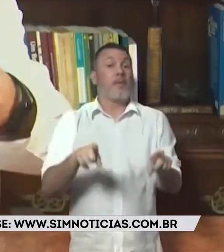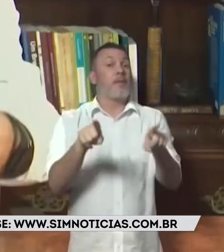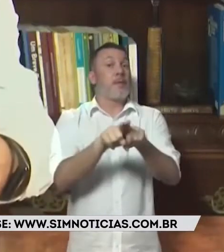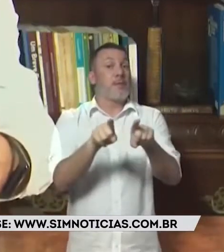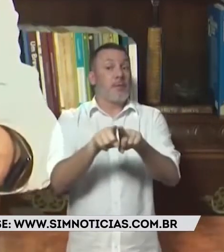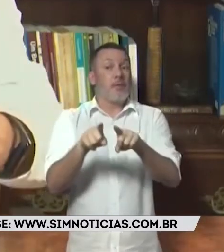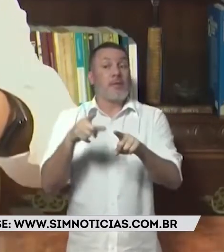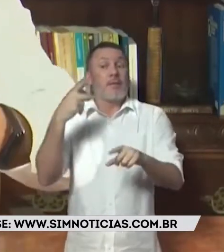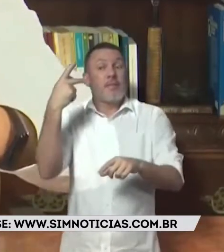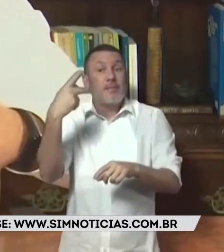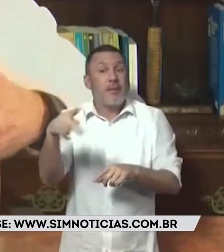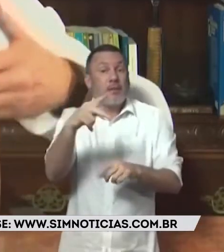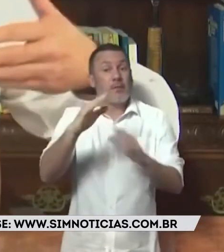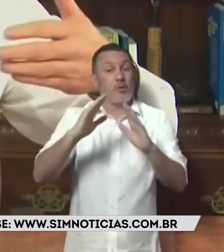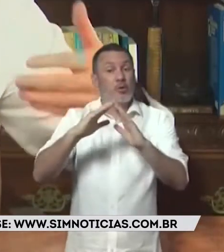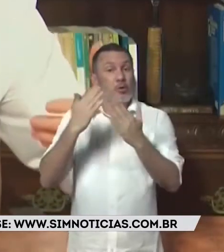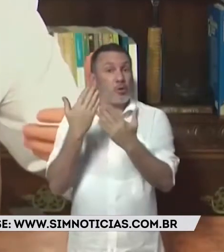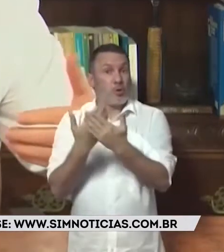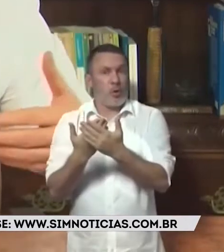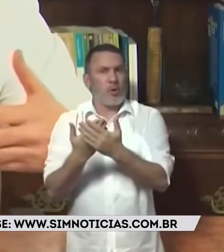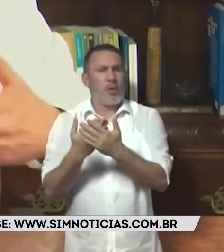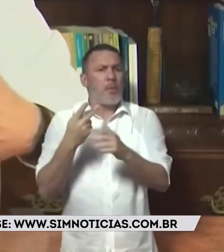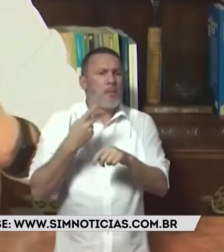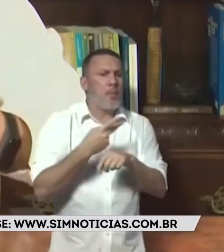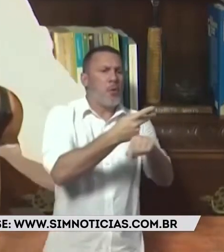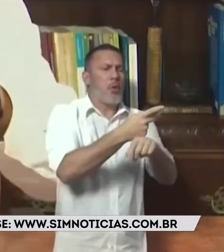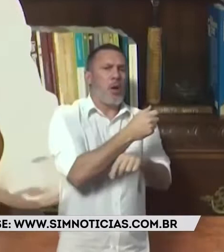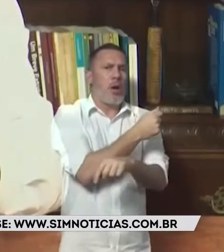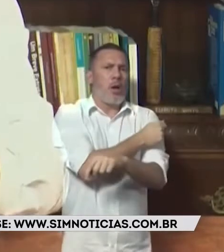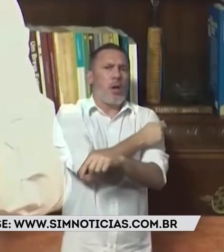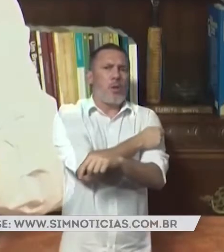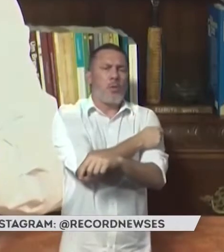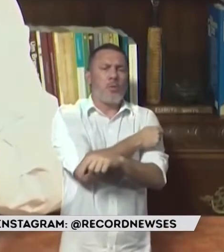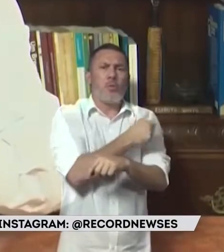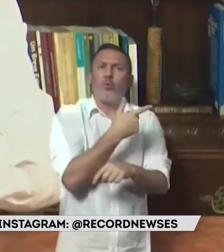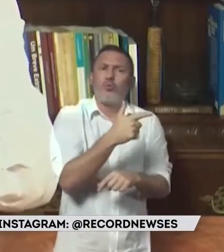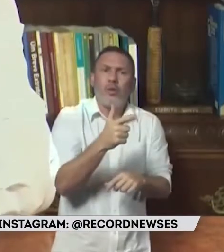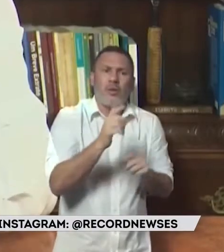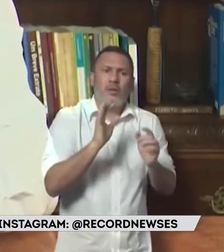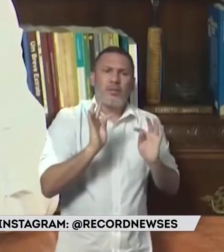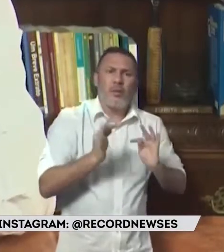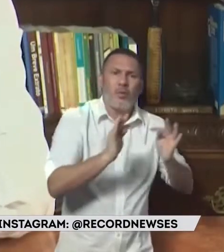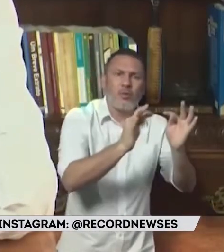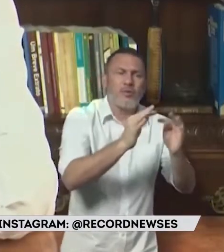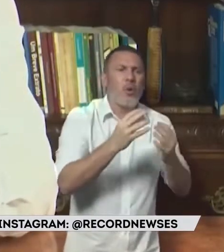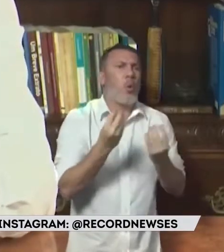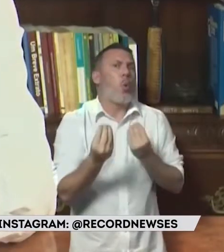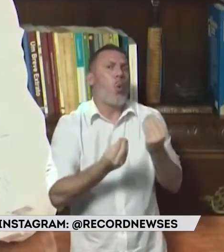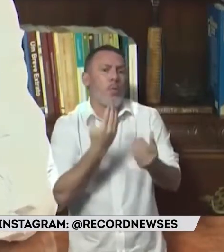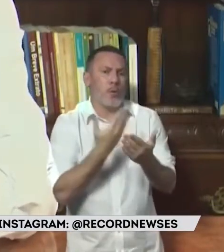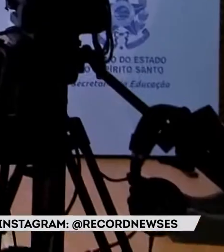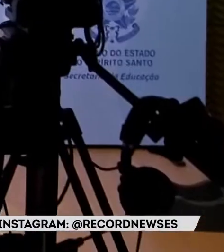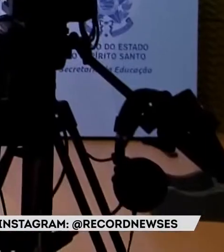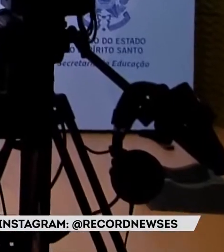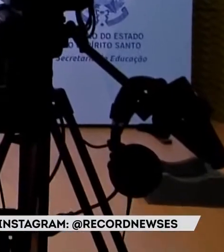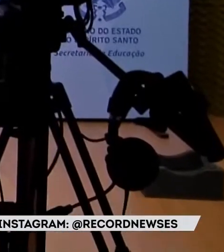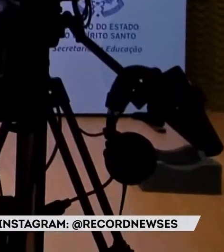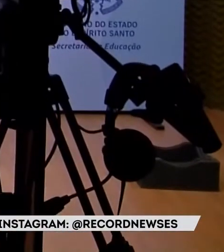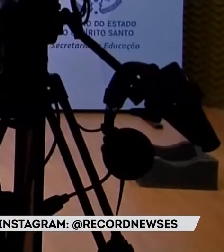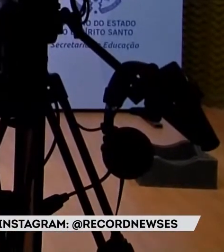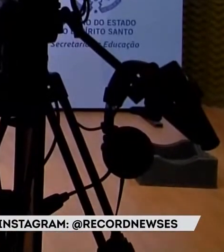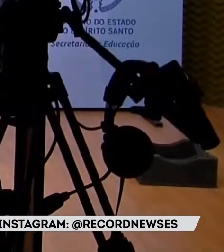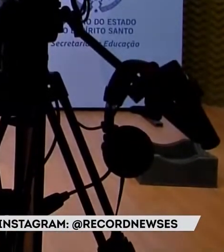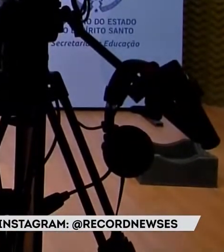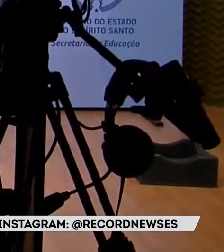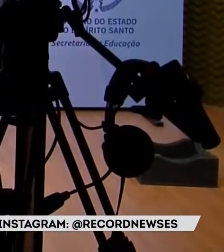chegar aos alunos que não têm essa possibilidade o conteúdo e as tarefas que eles precisam cumprir. O